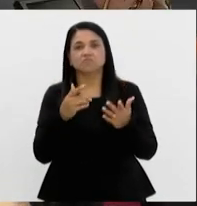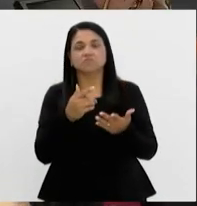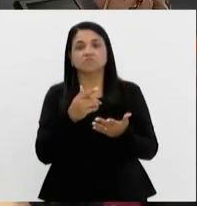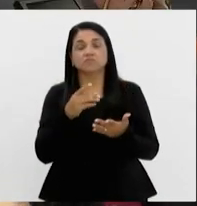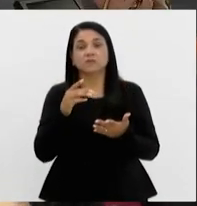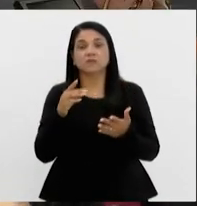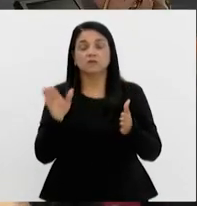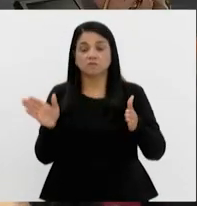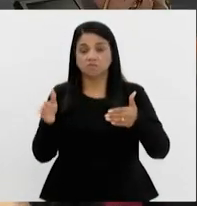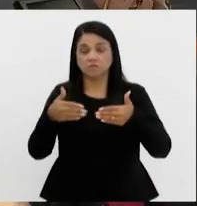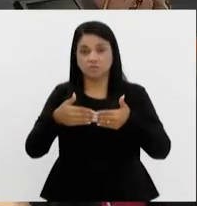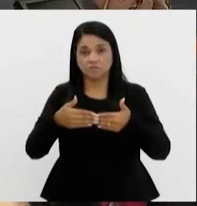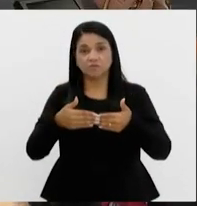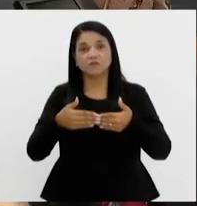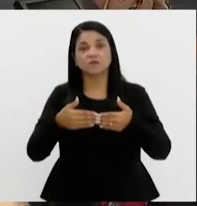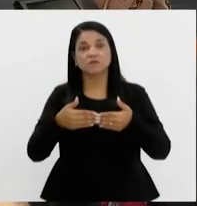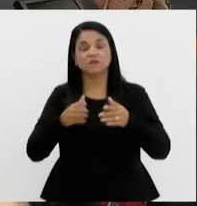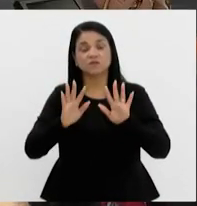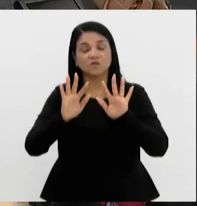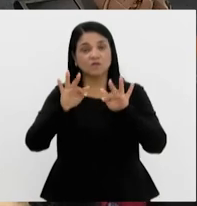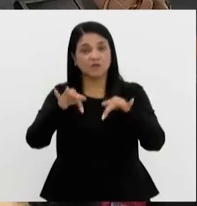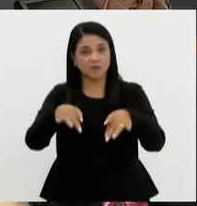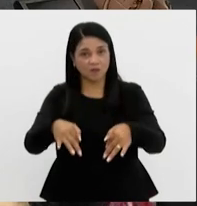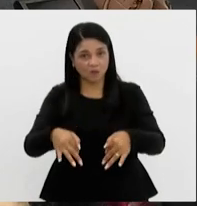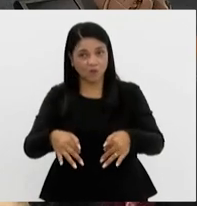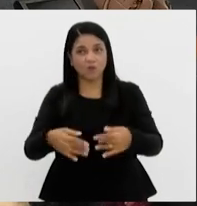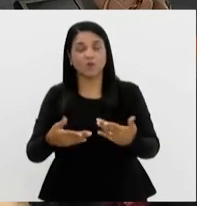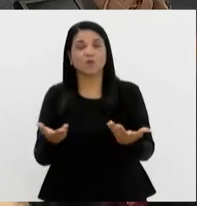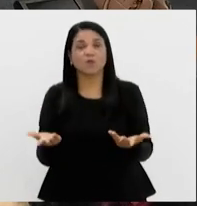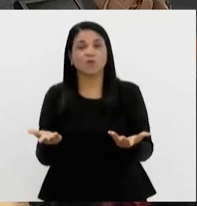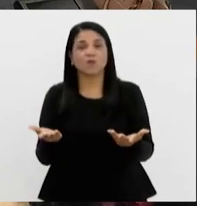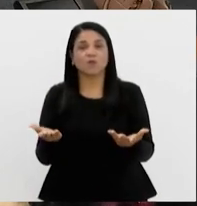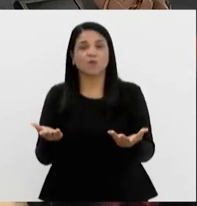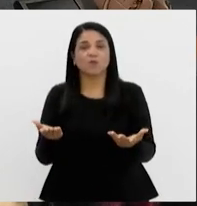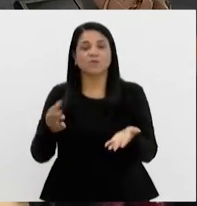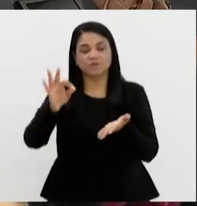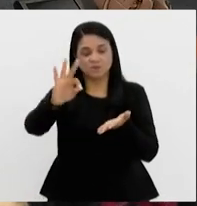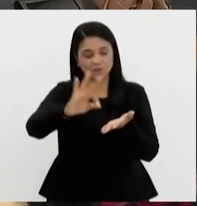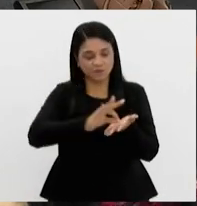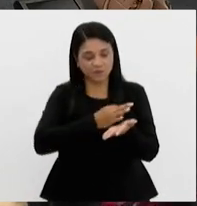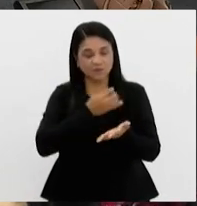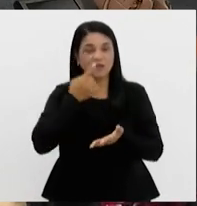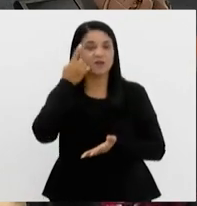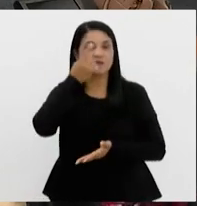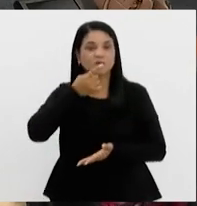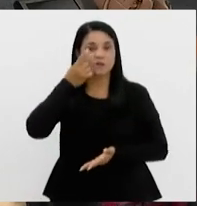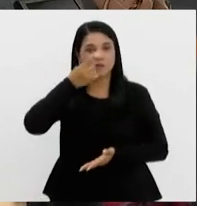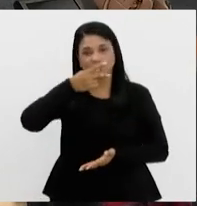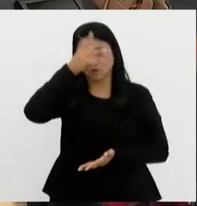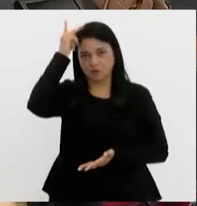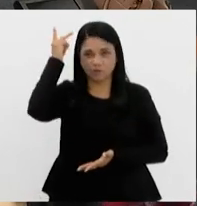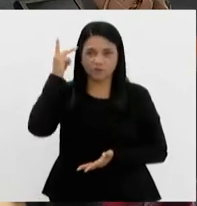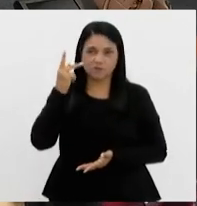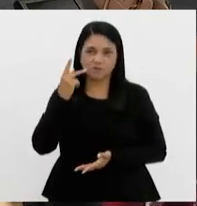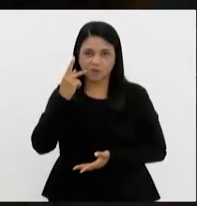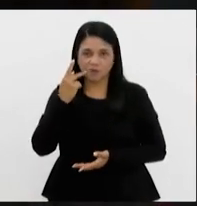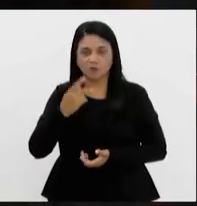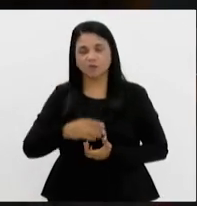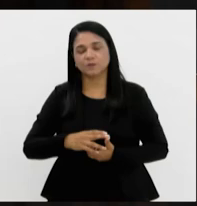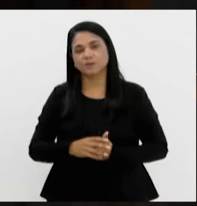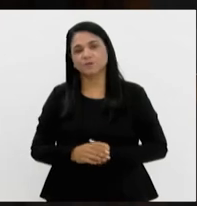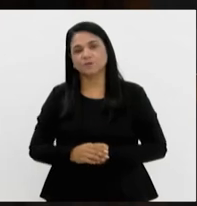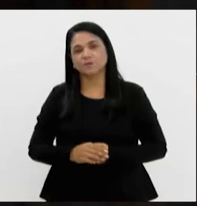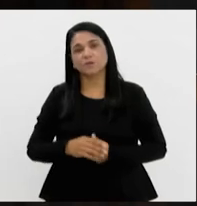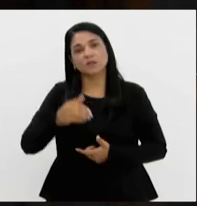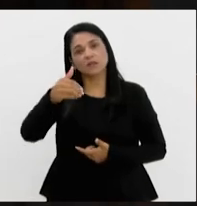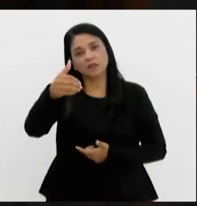passa-se ao expediente final com o primeiro orador inscrito, o nobre deputado Luiz Paulo. Vossa Excelência dispõe